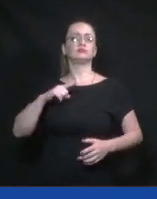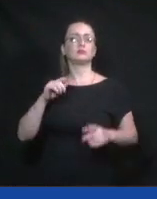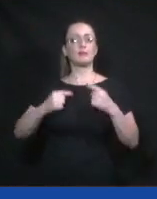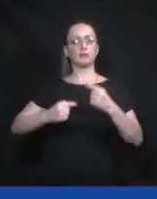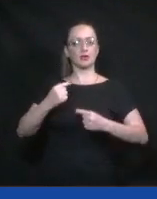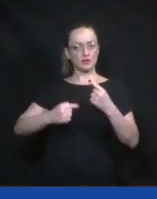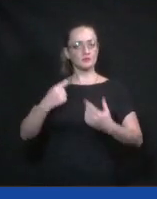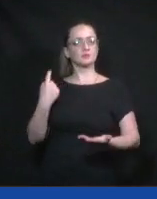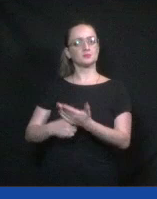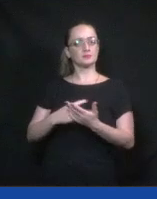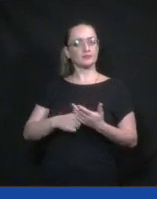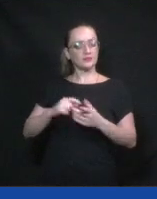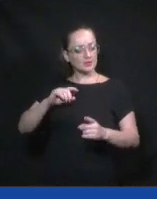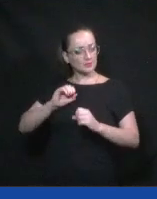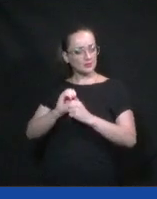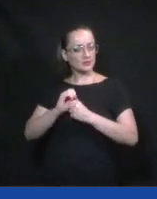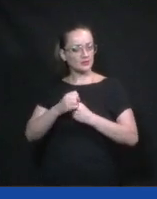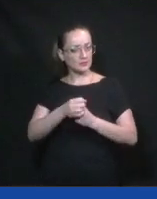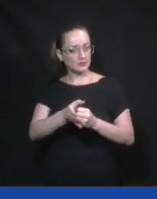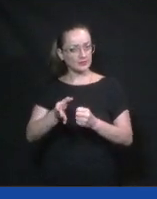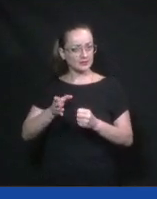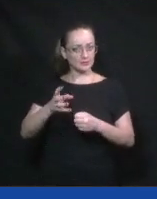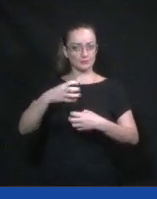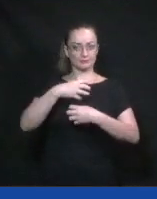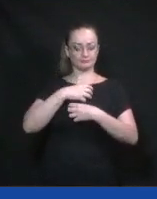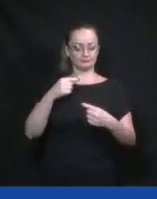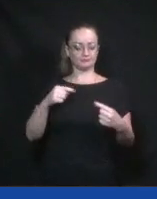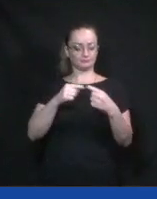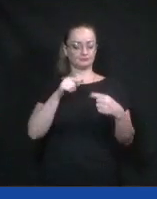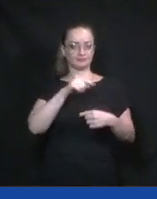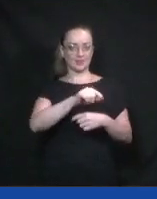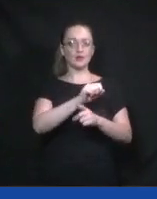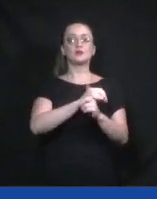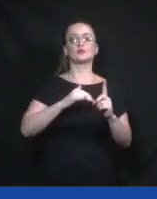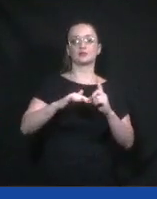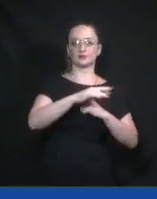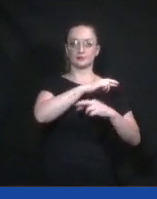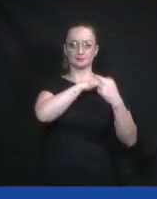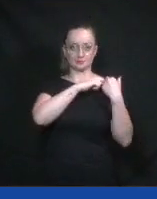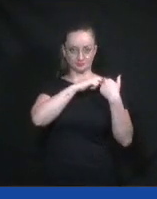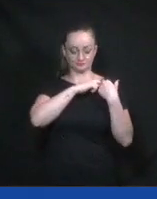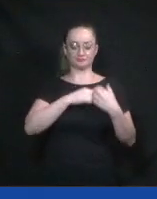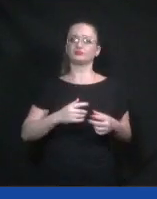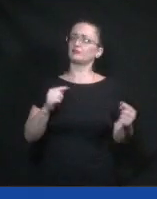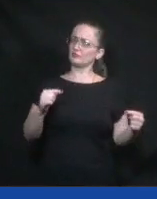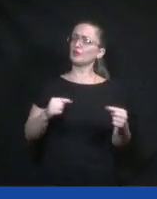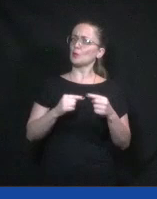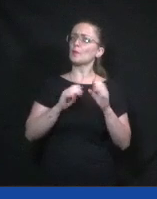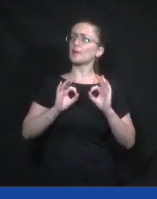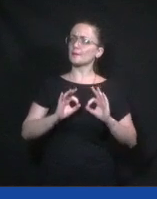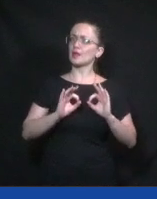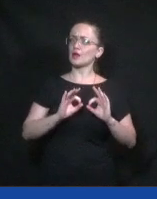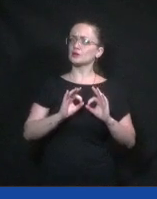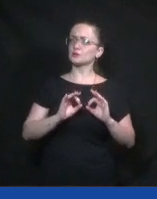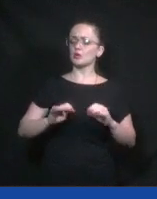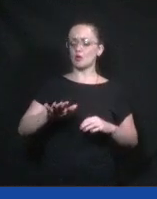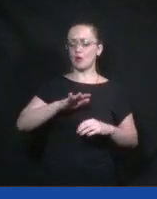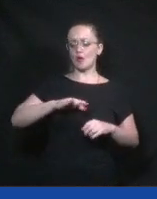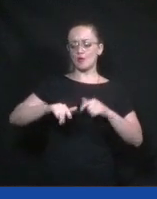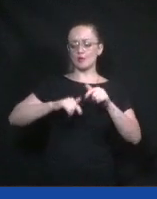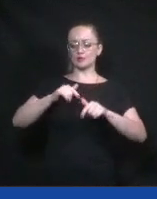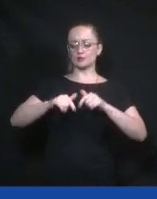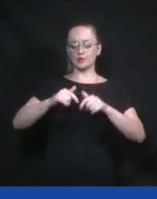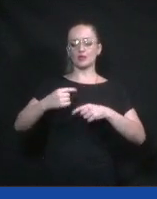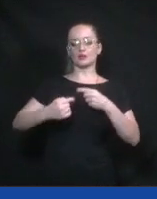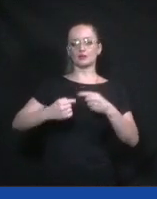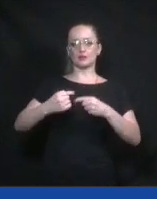o compromisso com a democracia como uma das suas causas sociais isso combina muito uma rede de ação política pela